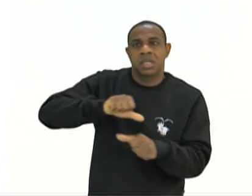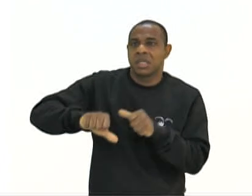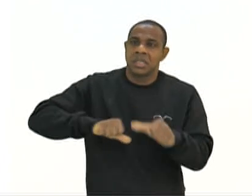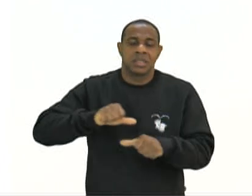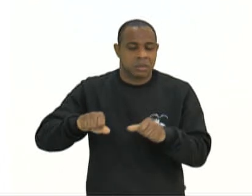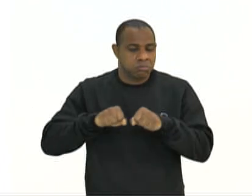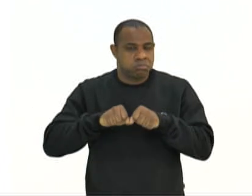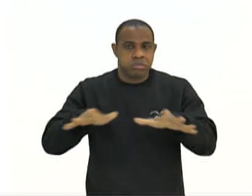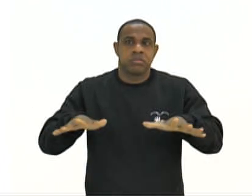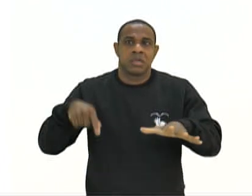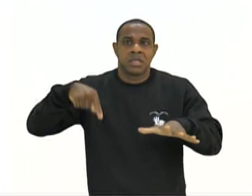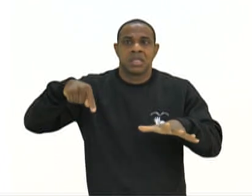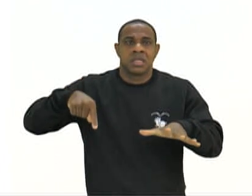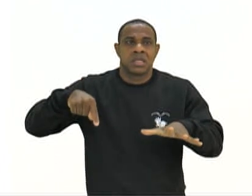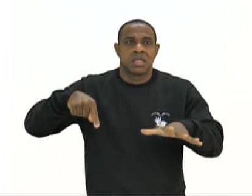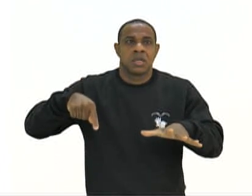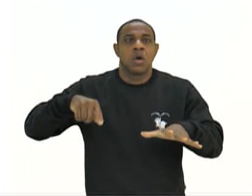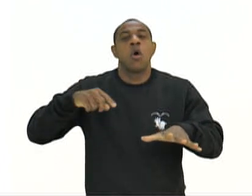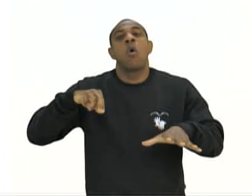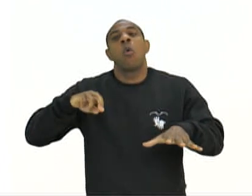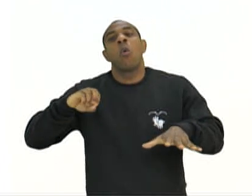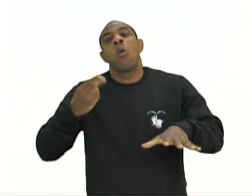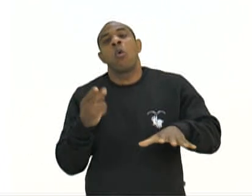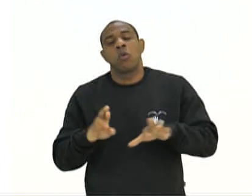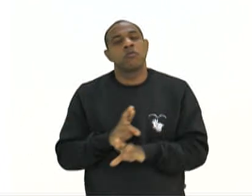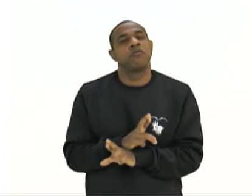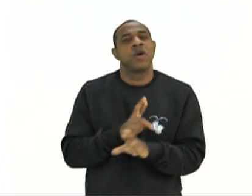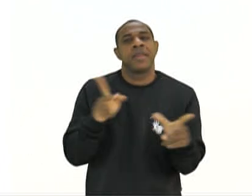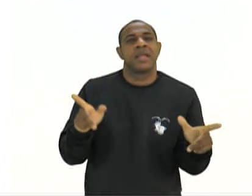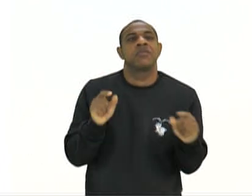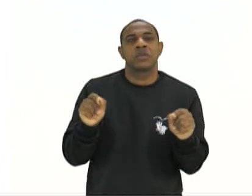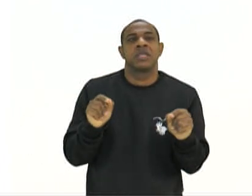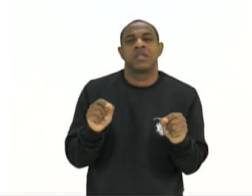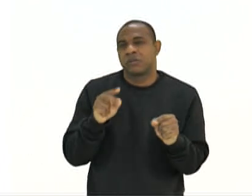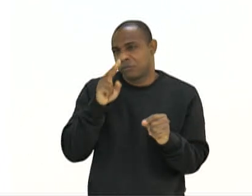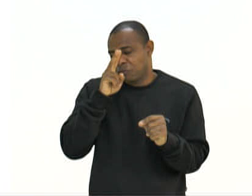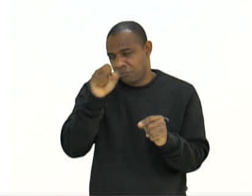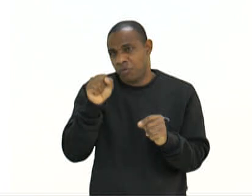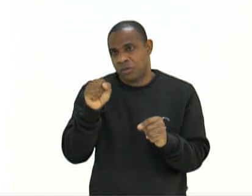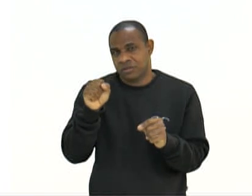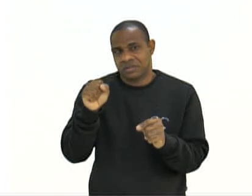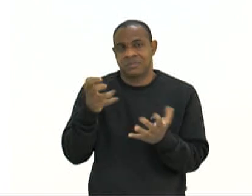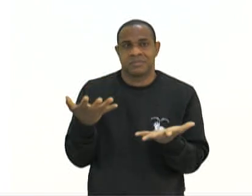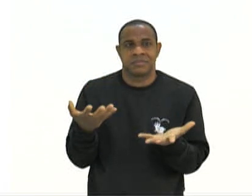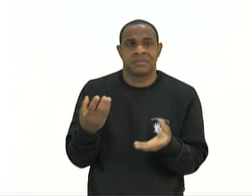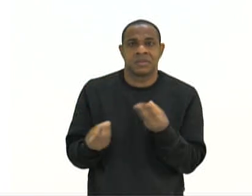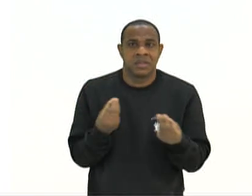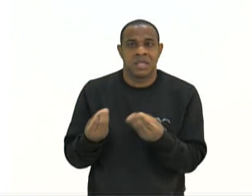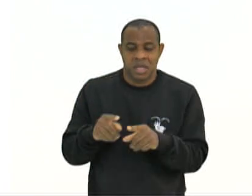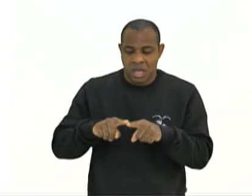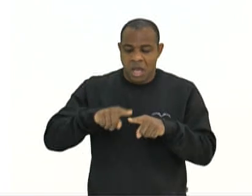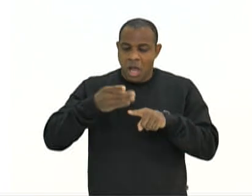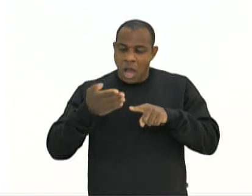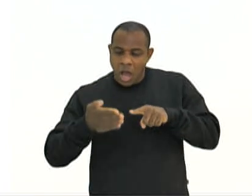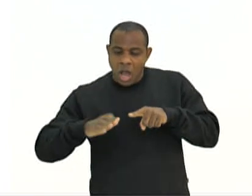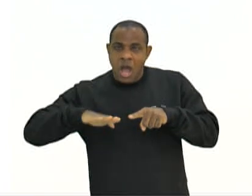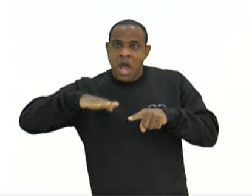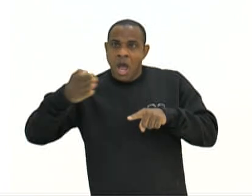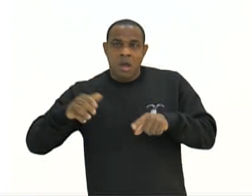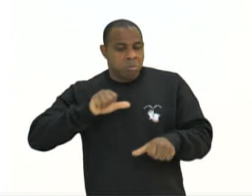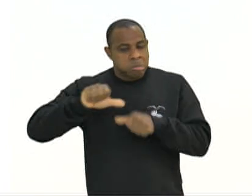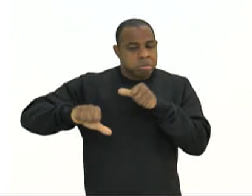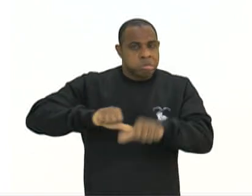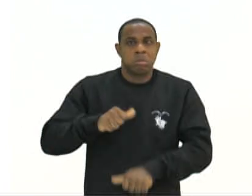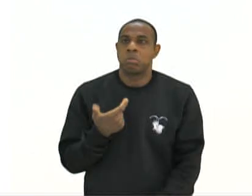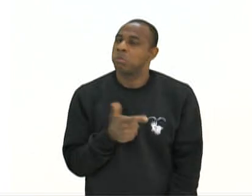no meio de propagação ou por uma diferença de densidade no meio. A frequência da onda não é alterada